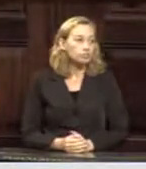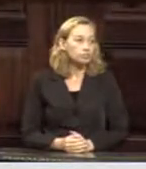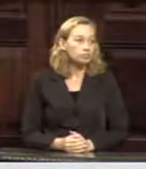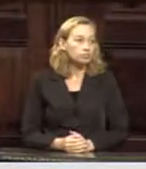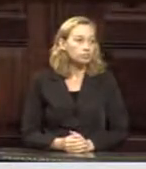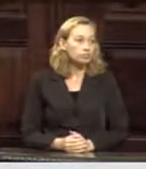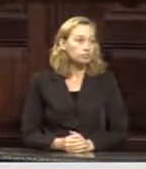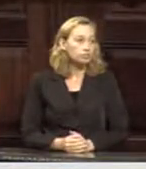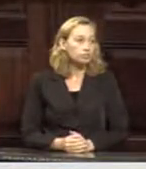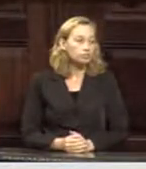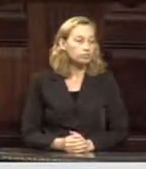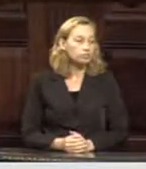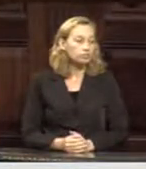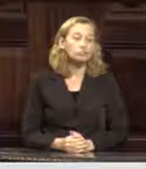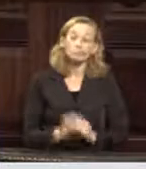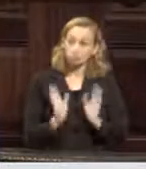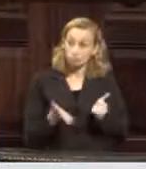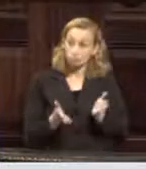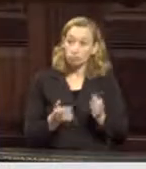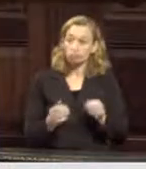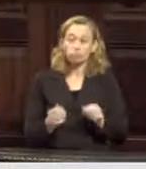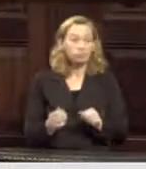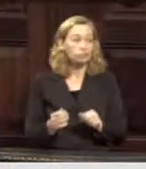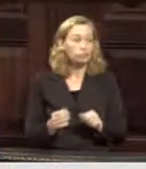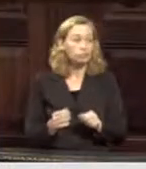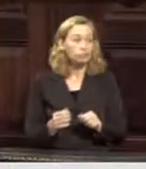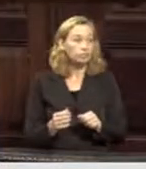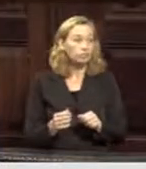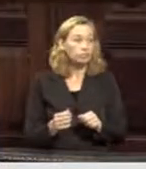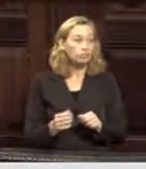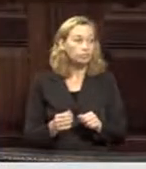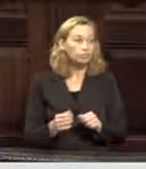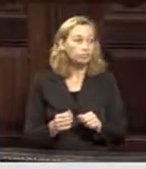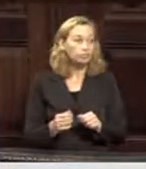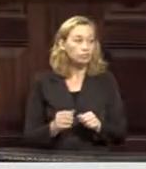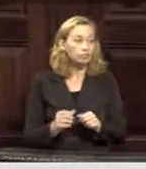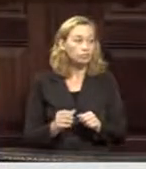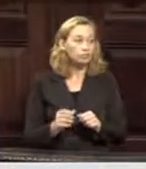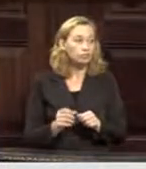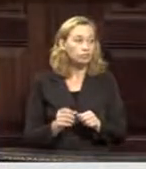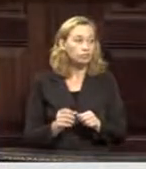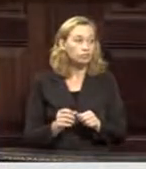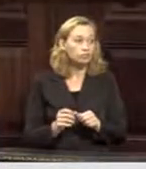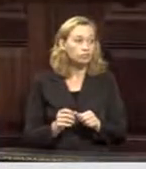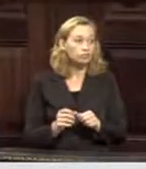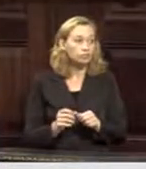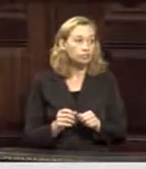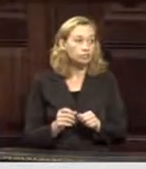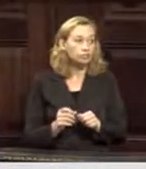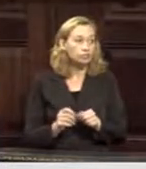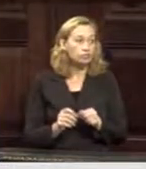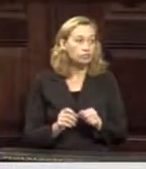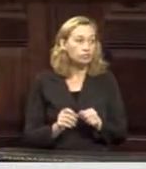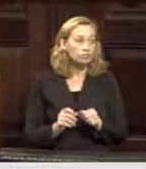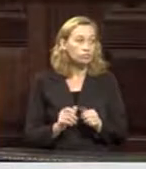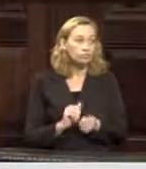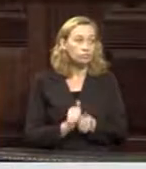Hoje fizemos uma primeira avaliação. E o que nos chama a atenção é que, se por um